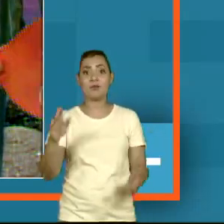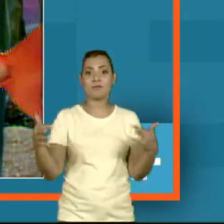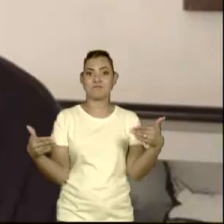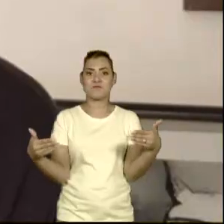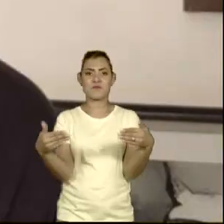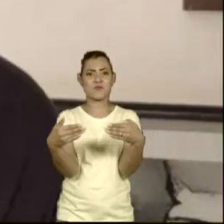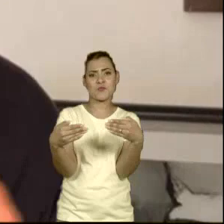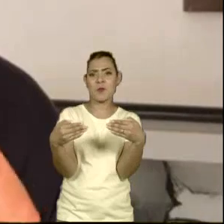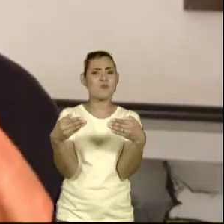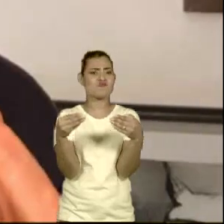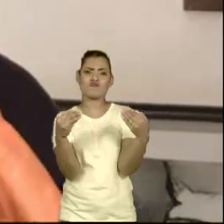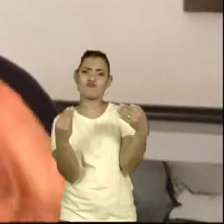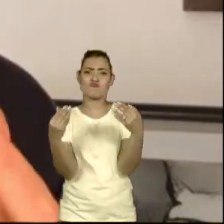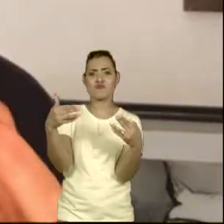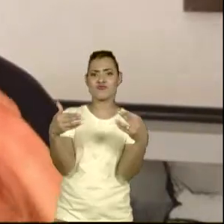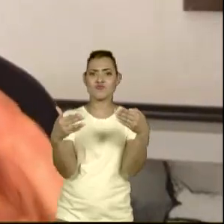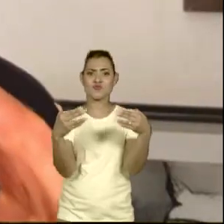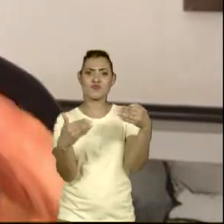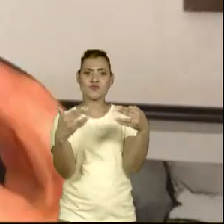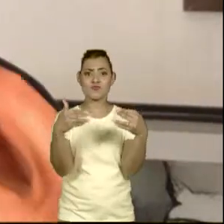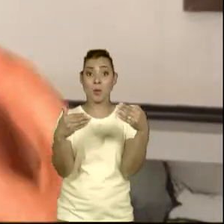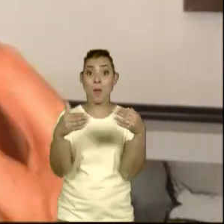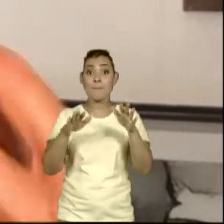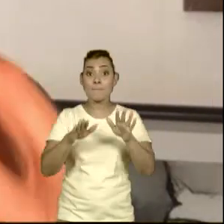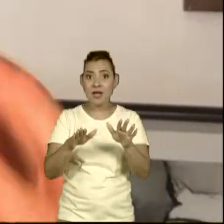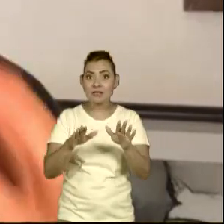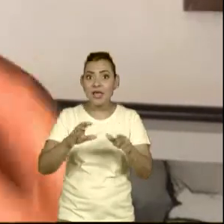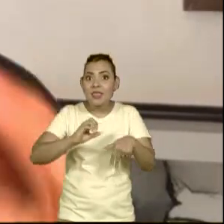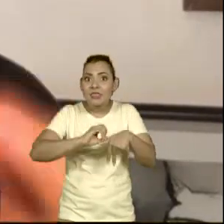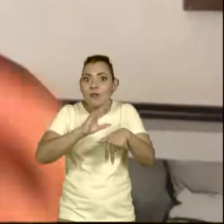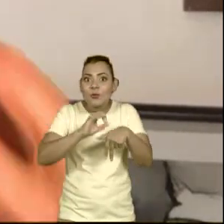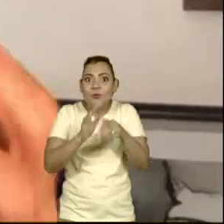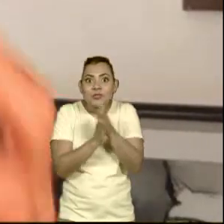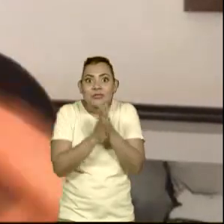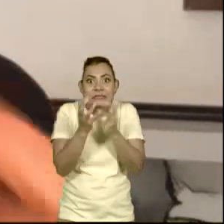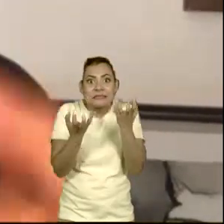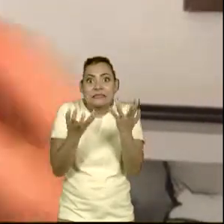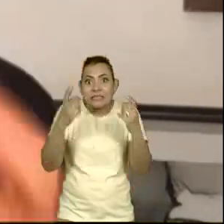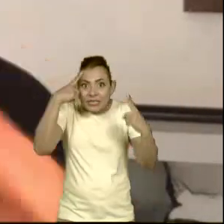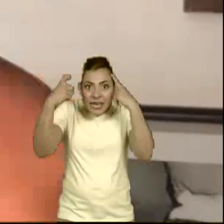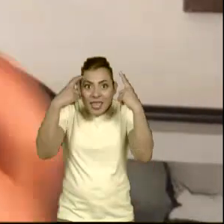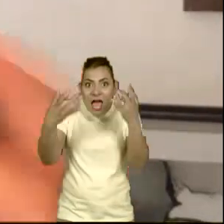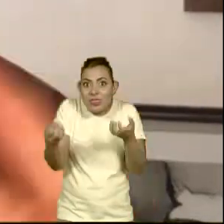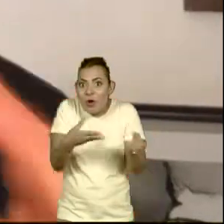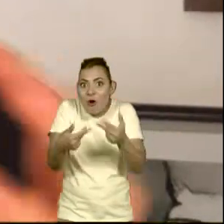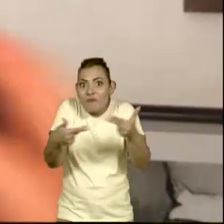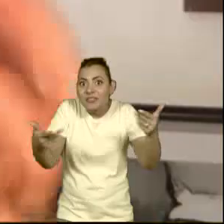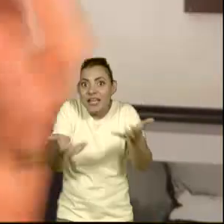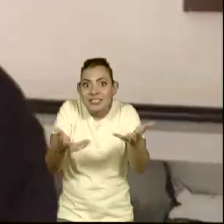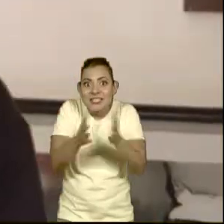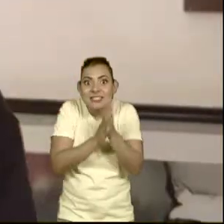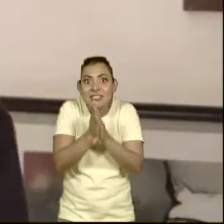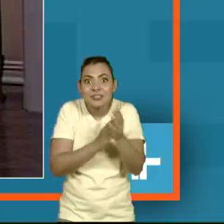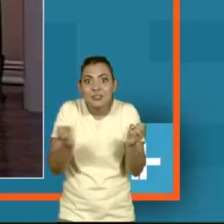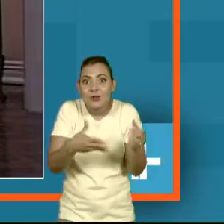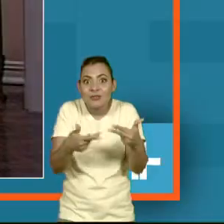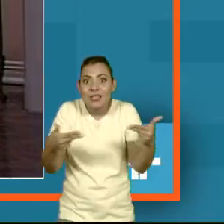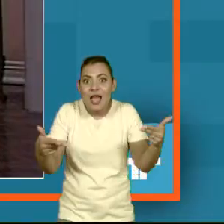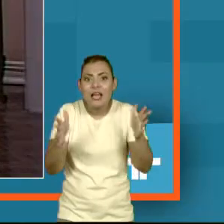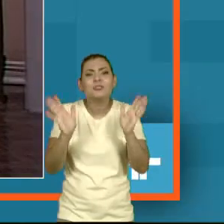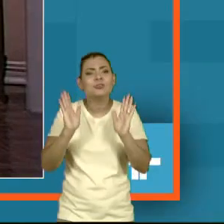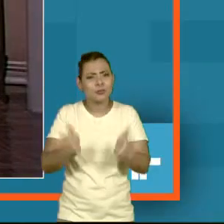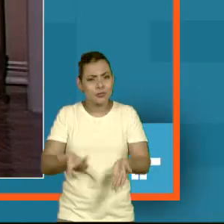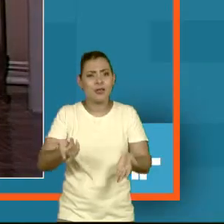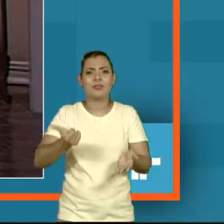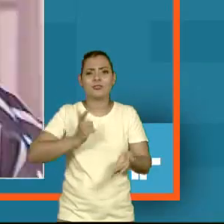legal, mas, não esqueçam, TV Cultura fervendo, querendo criar coisas novas e querendo criar coisas novas, já tinha